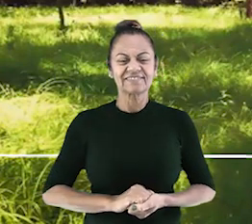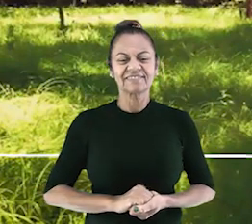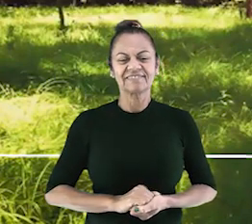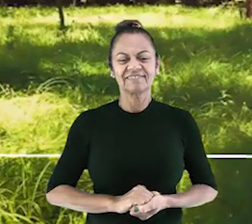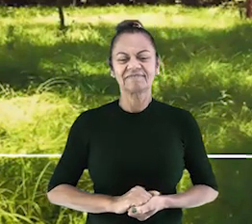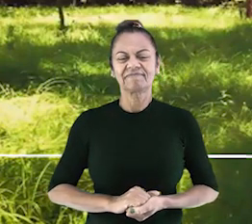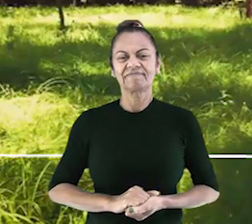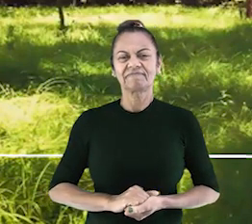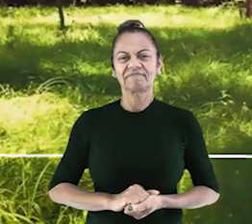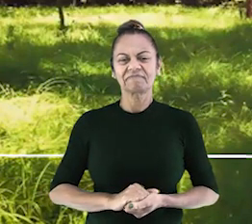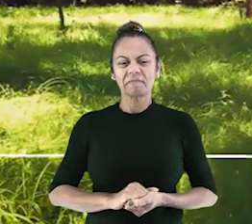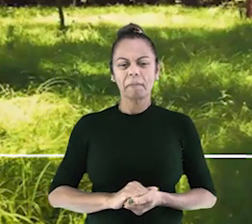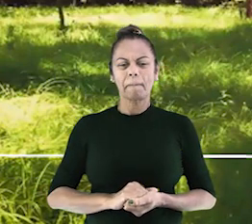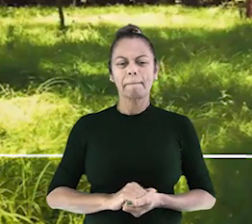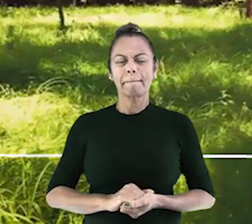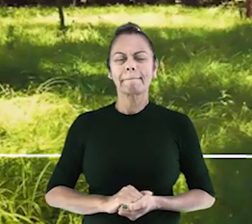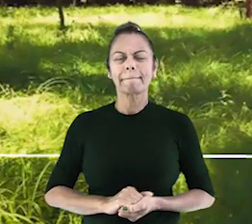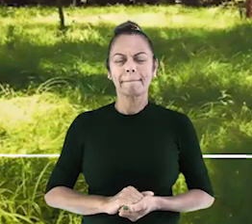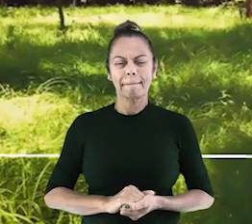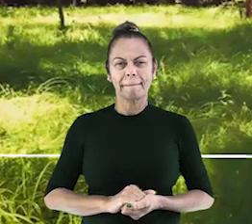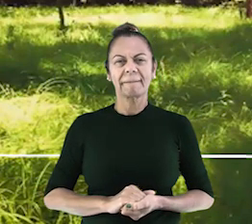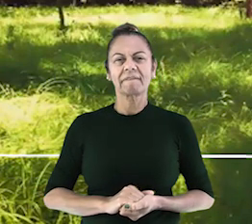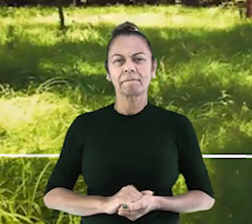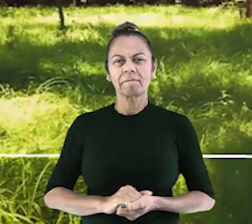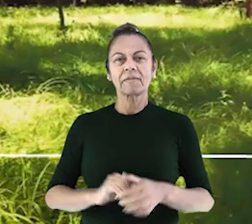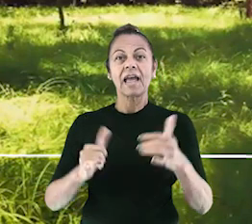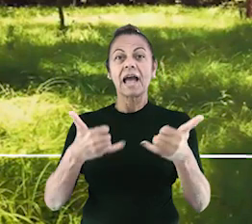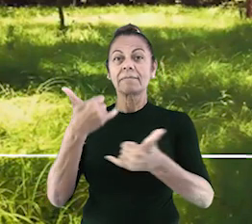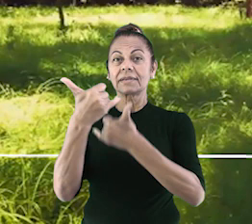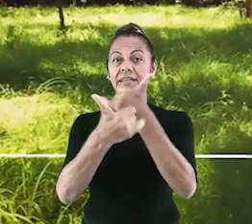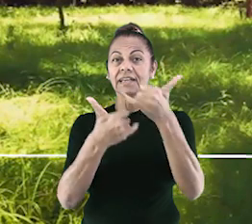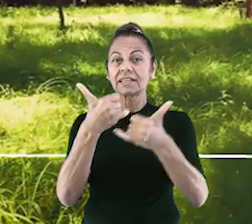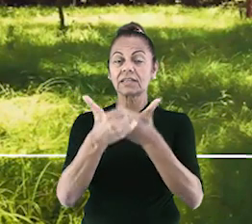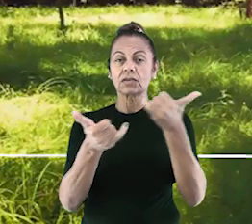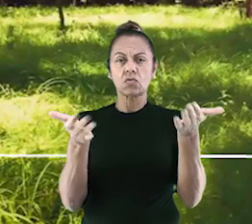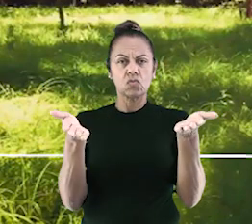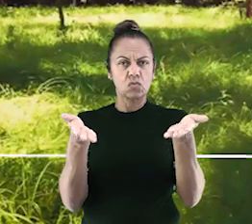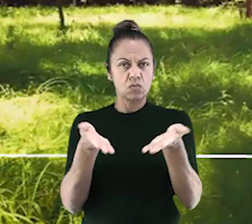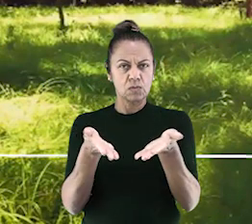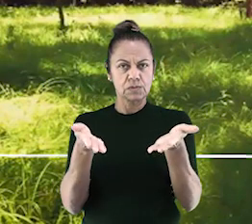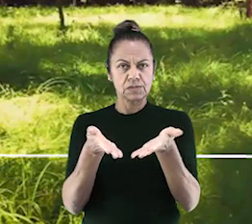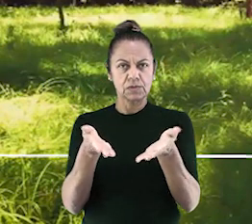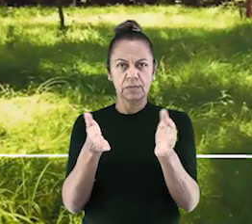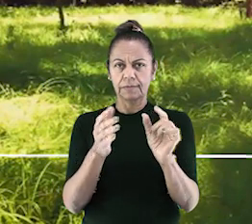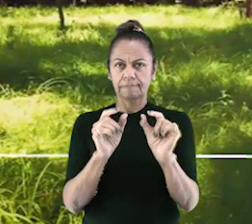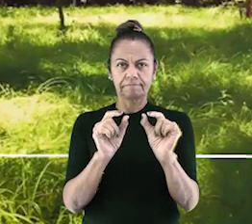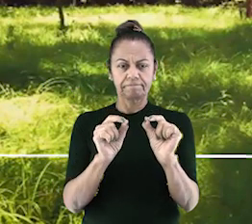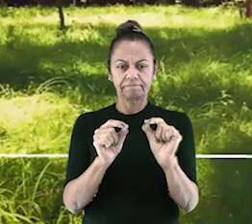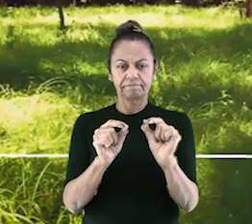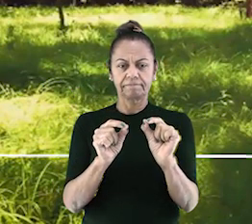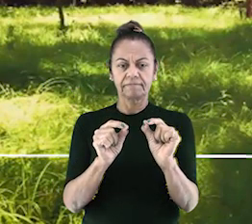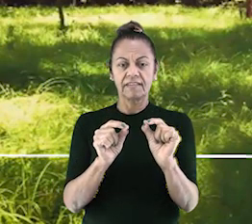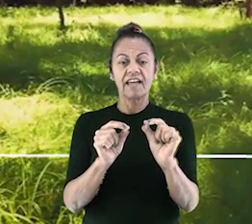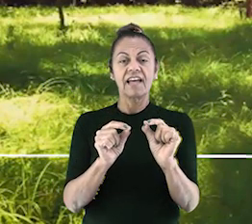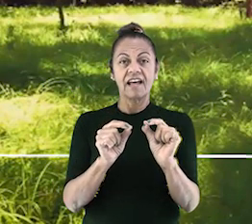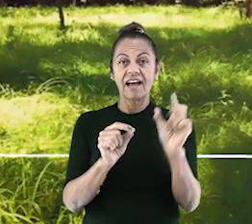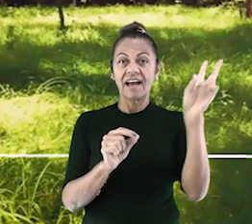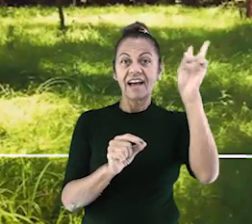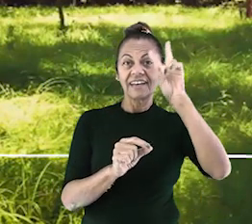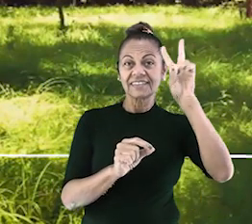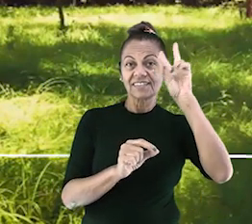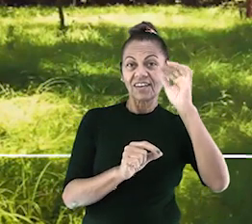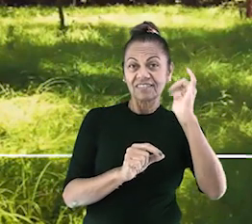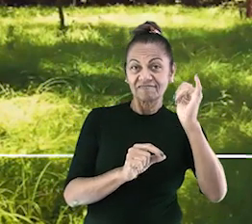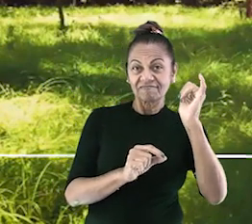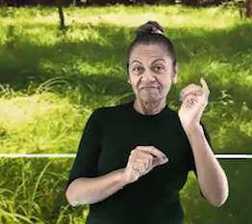outro lado da TV nos assistindo. E a brincadeira de hoje é assim.